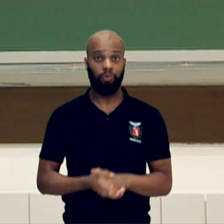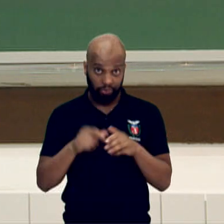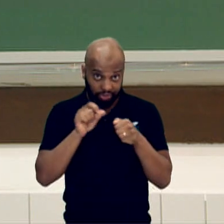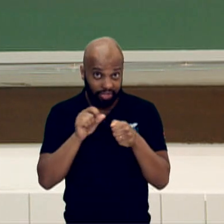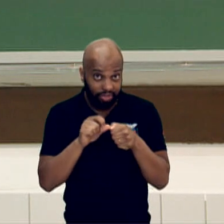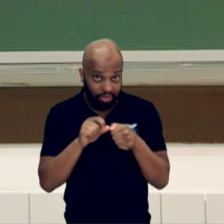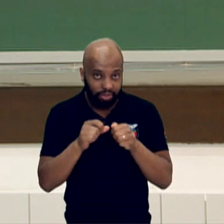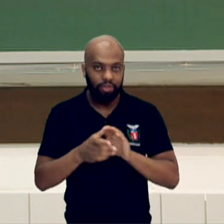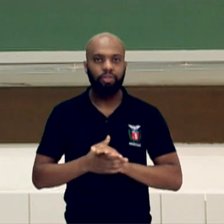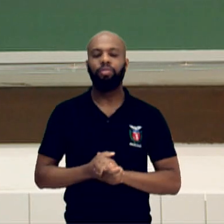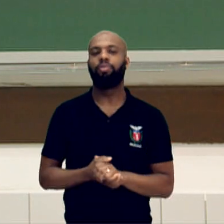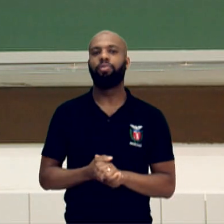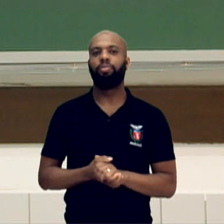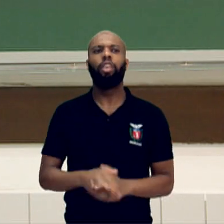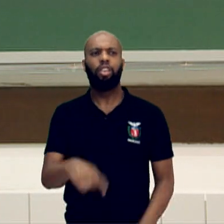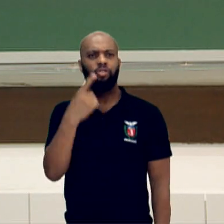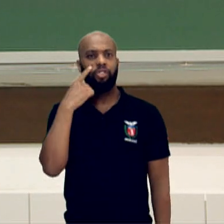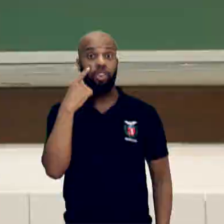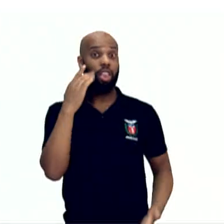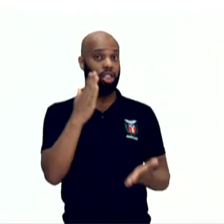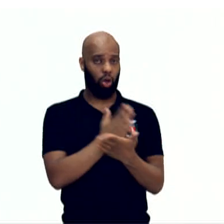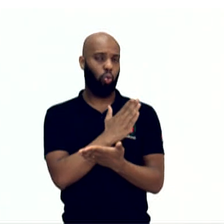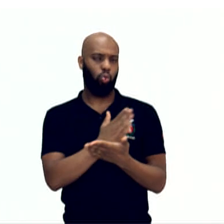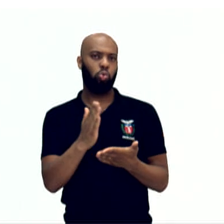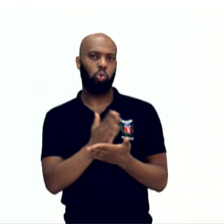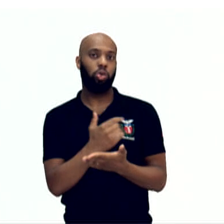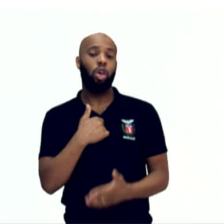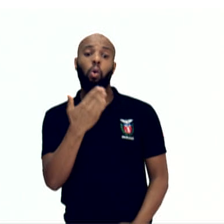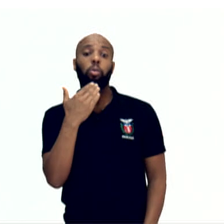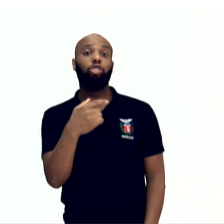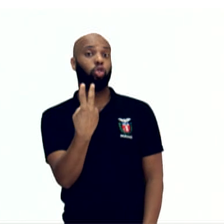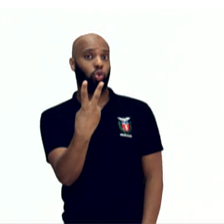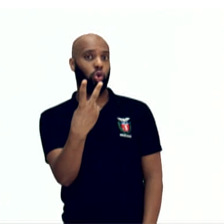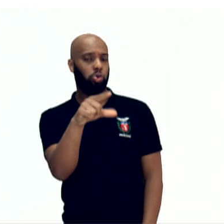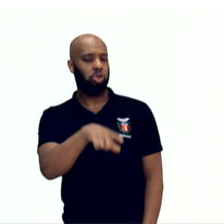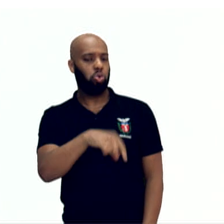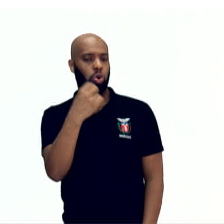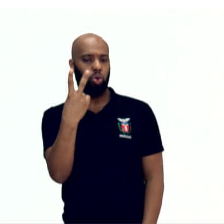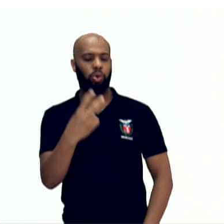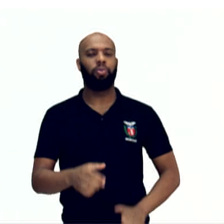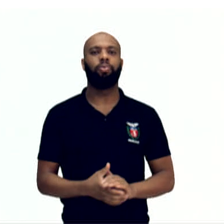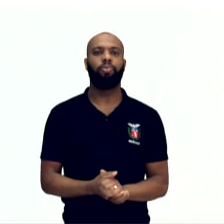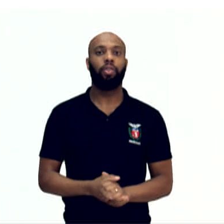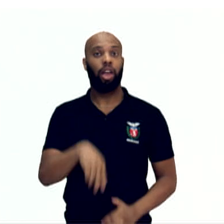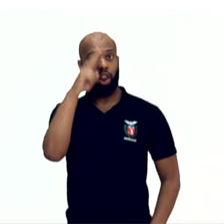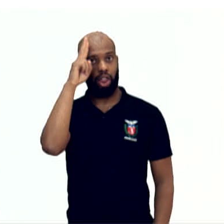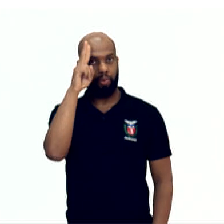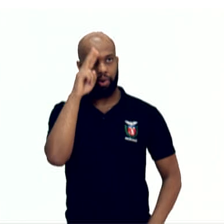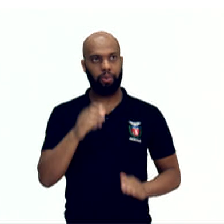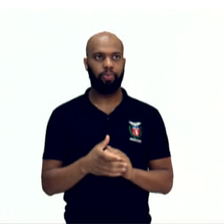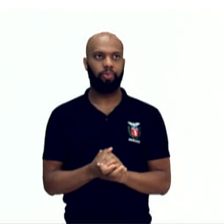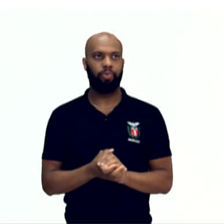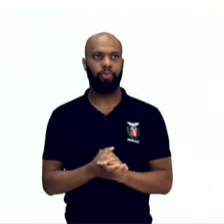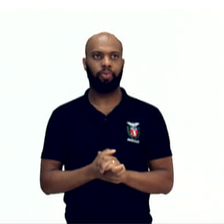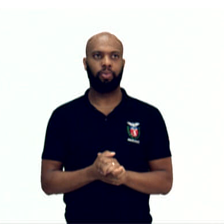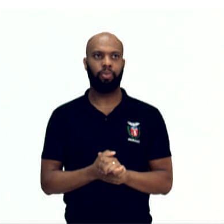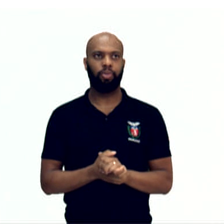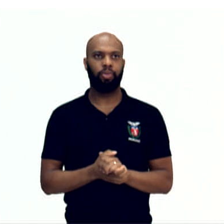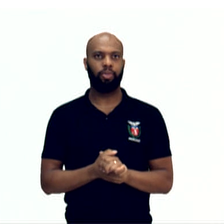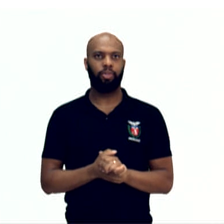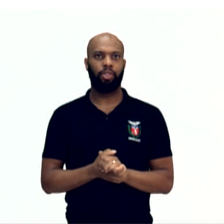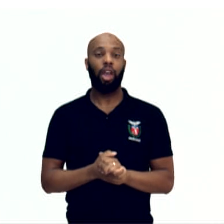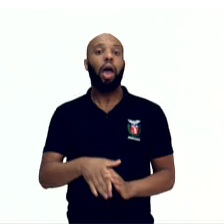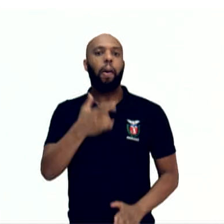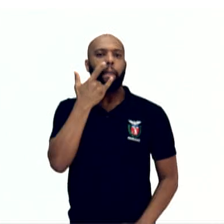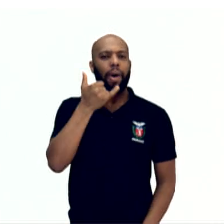Fizeram? Então vamos ver alguns, né? Eu pedi só 2, mas vamos ver alguns aqui, relembrar. Ter ficado